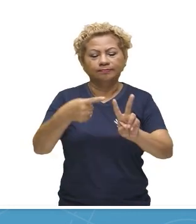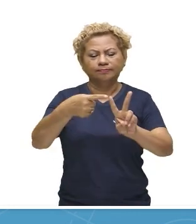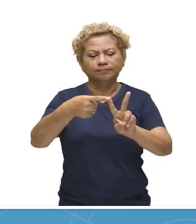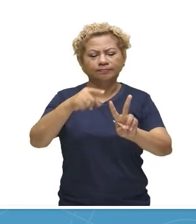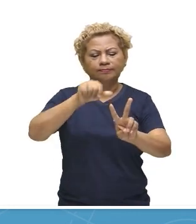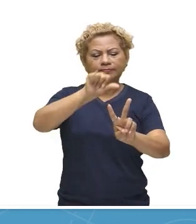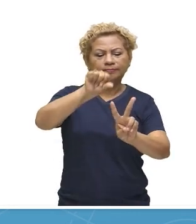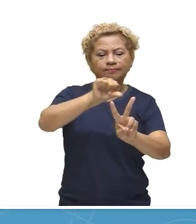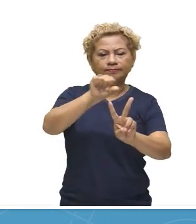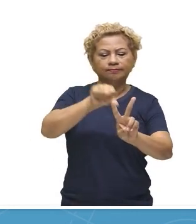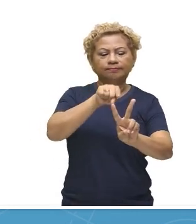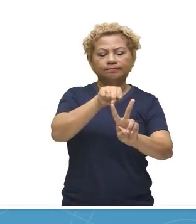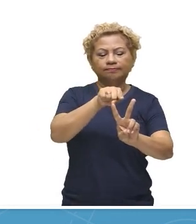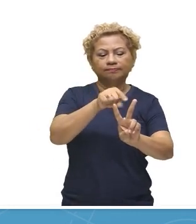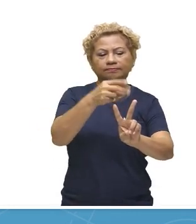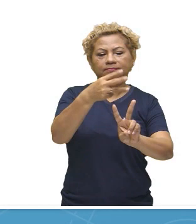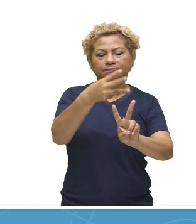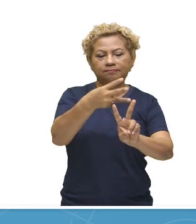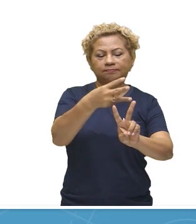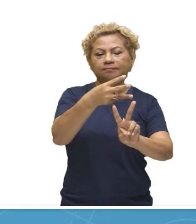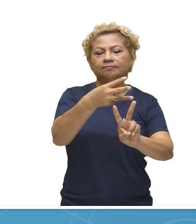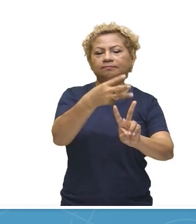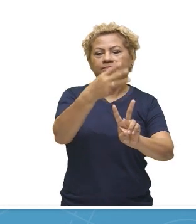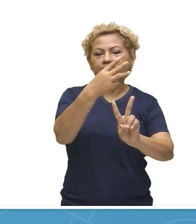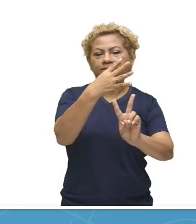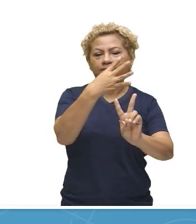4, 5 e assim por diante.